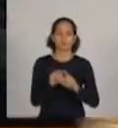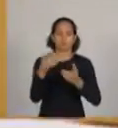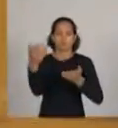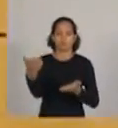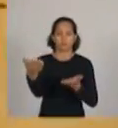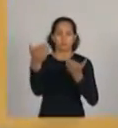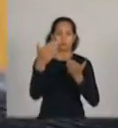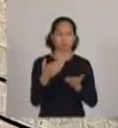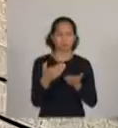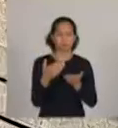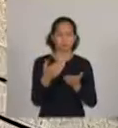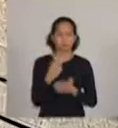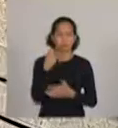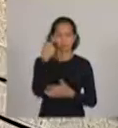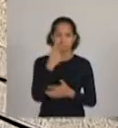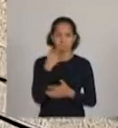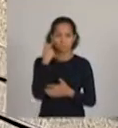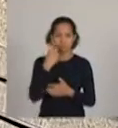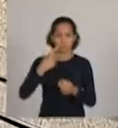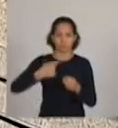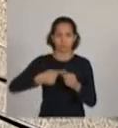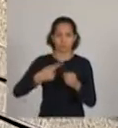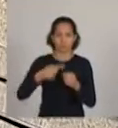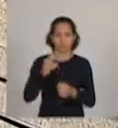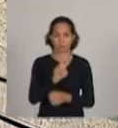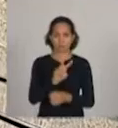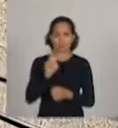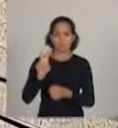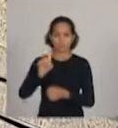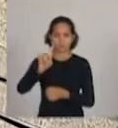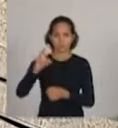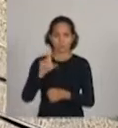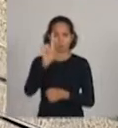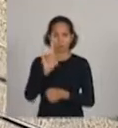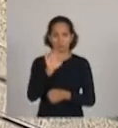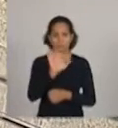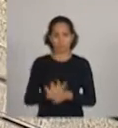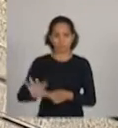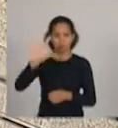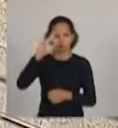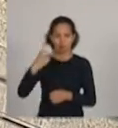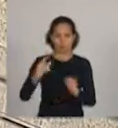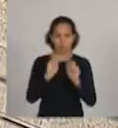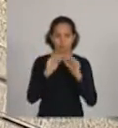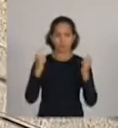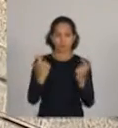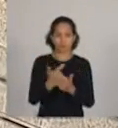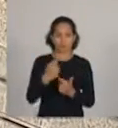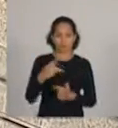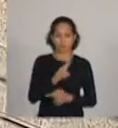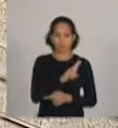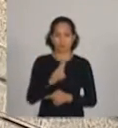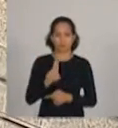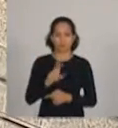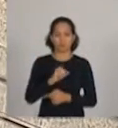Convidado o vereador do município de Vila Velha e ex-diretor-geral desta casa, Joel